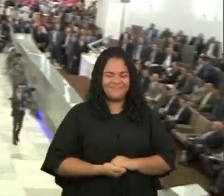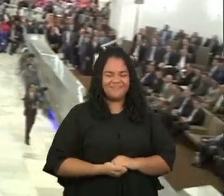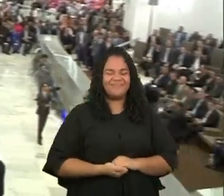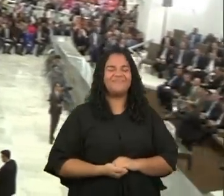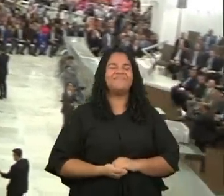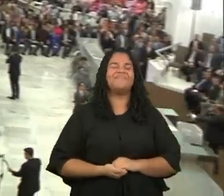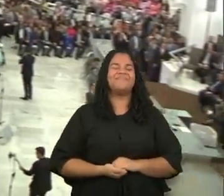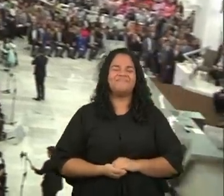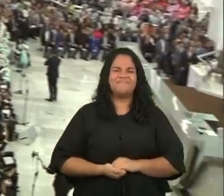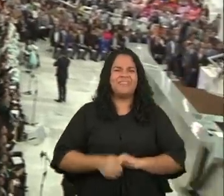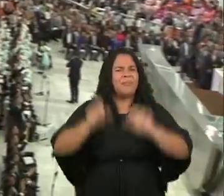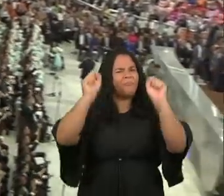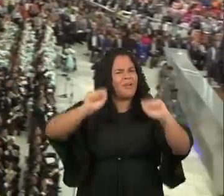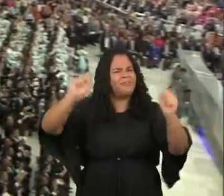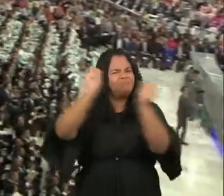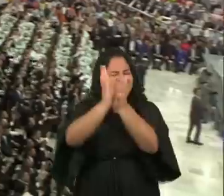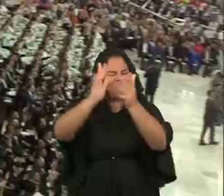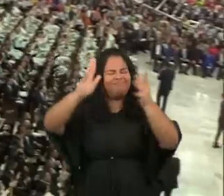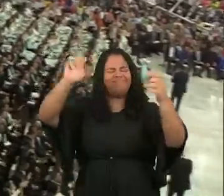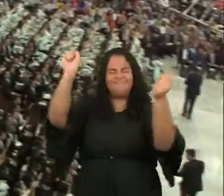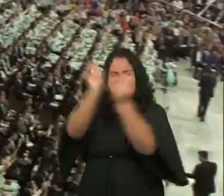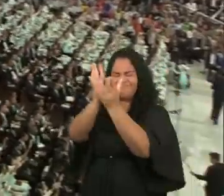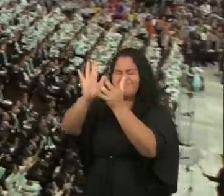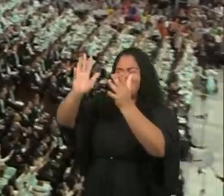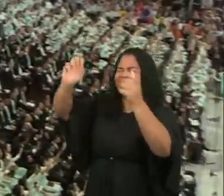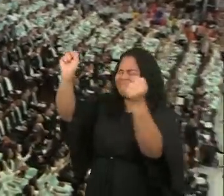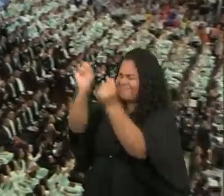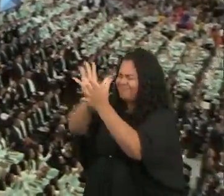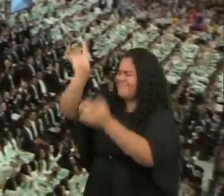Oh, glorifica, glorifica, glorifica a grandeza desse Deus.